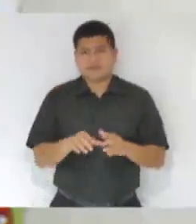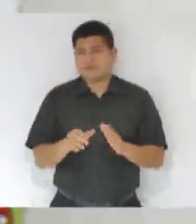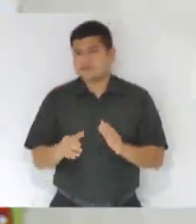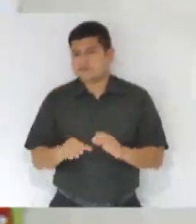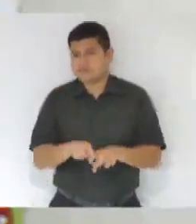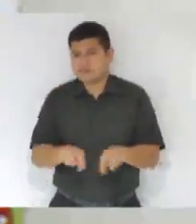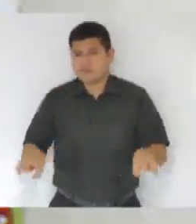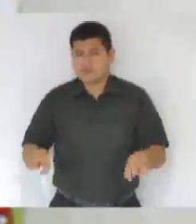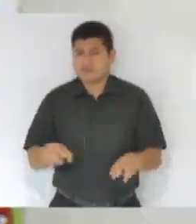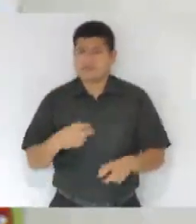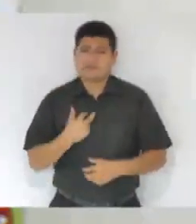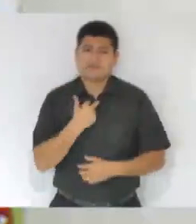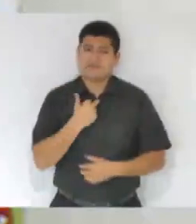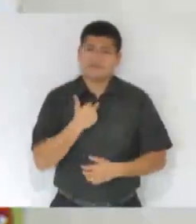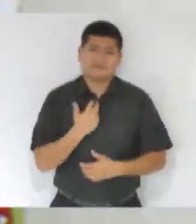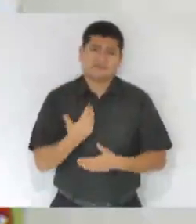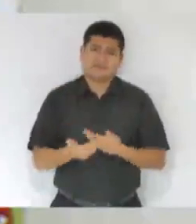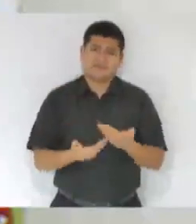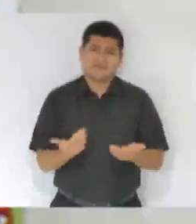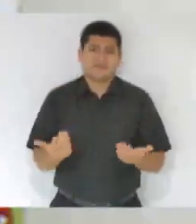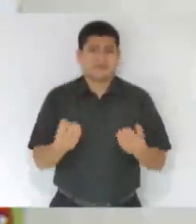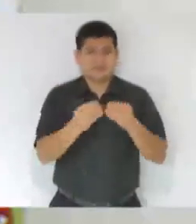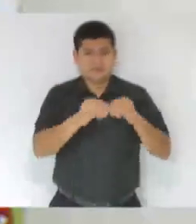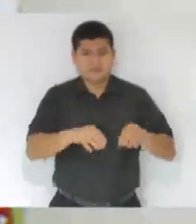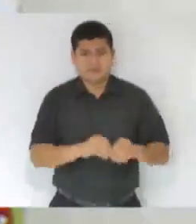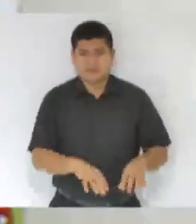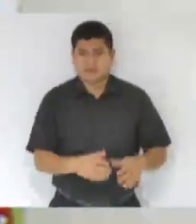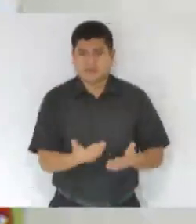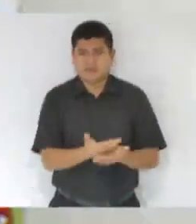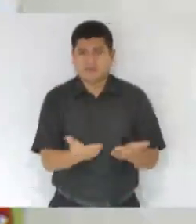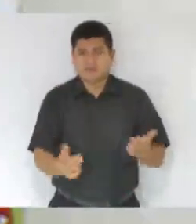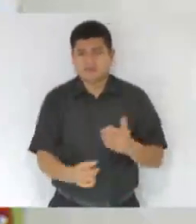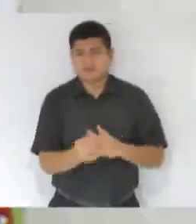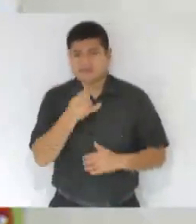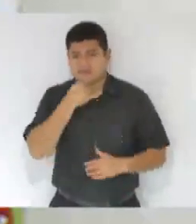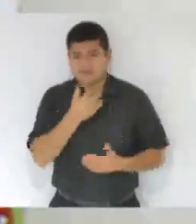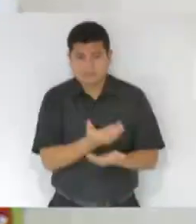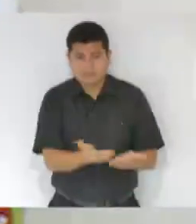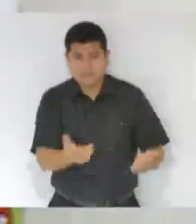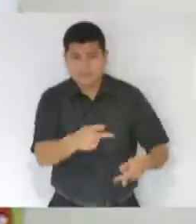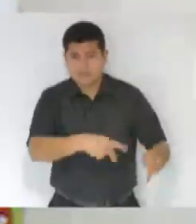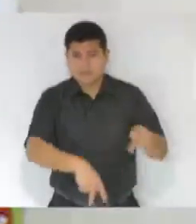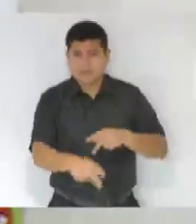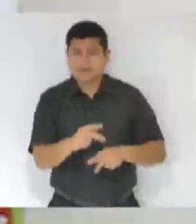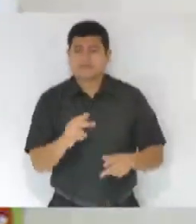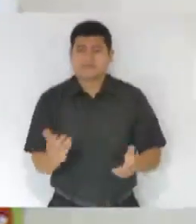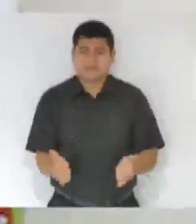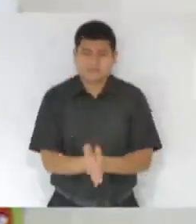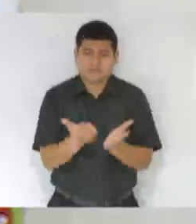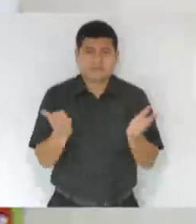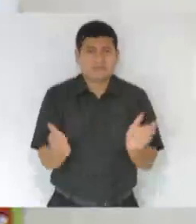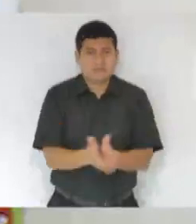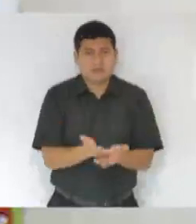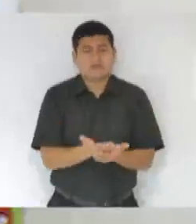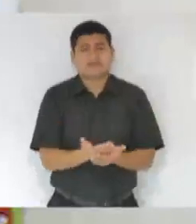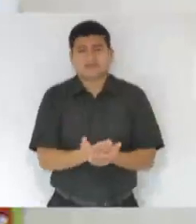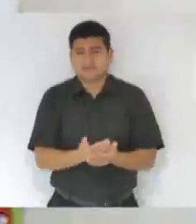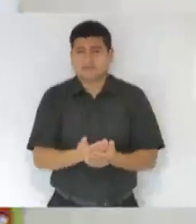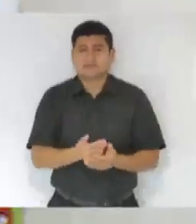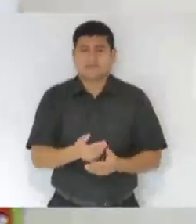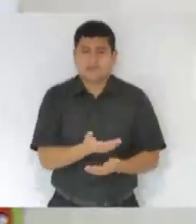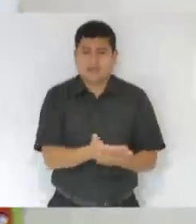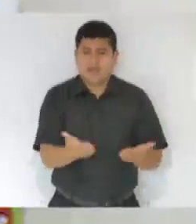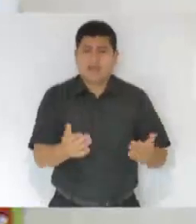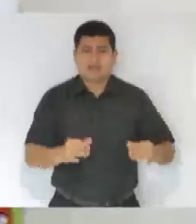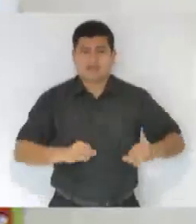do Estado de Santa Catarina. Infelizmente, quem vai pagar a conta é o catarinense mais pobre, é o trabalhador, aquele que está lá, que não tem